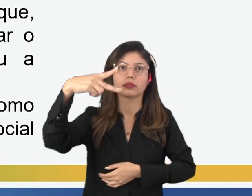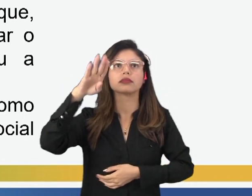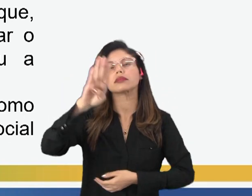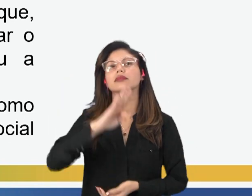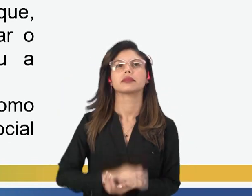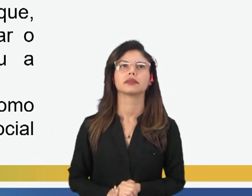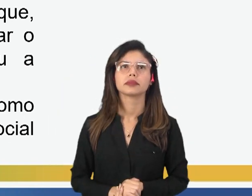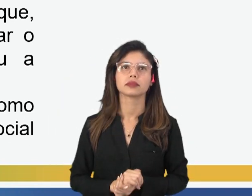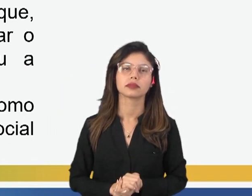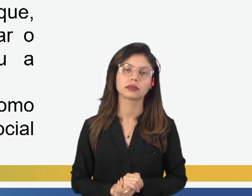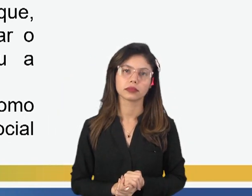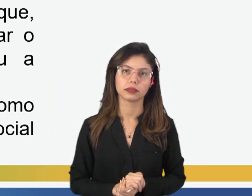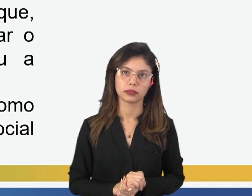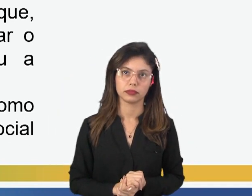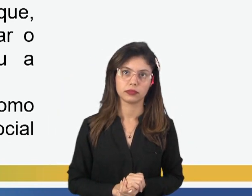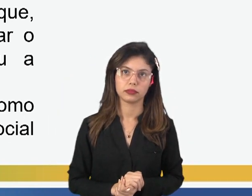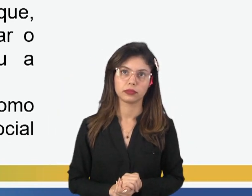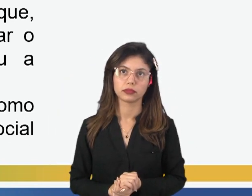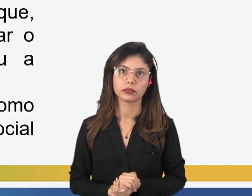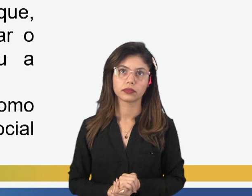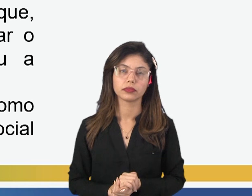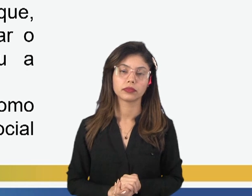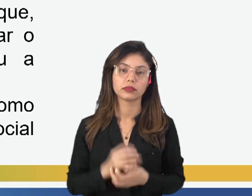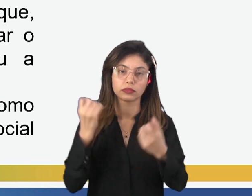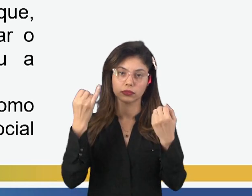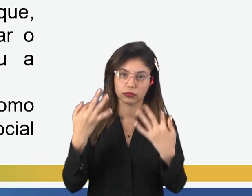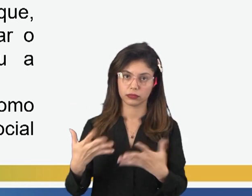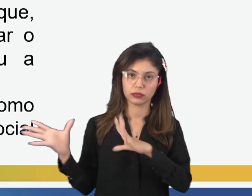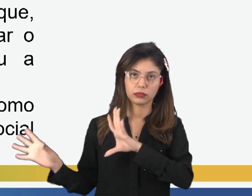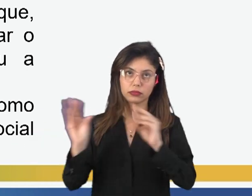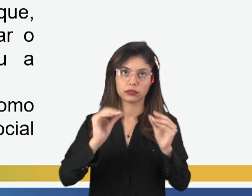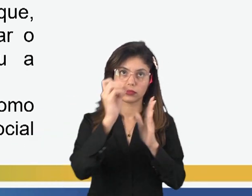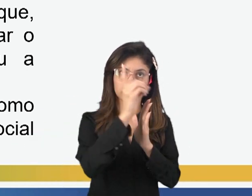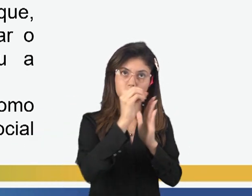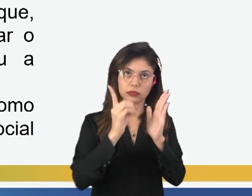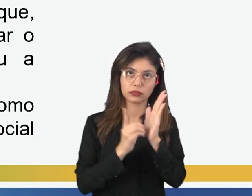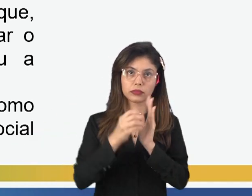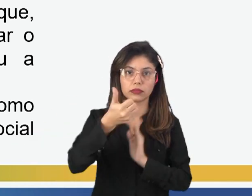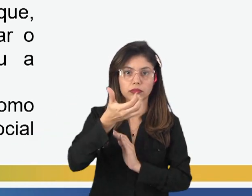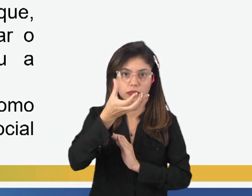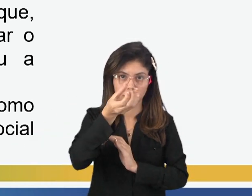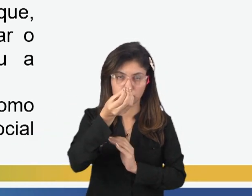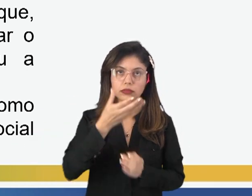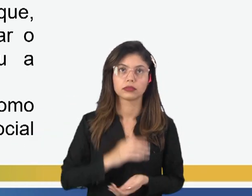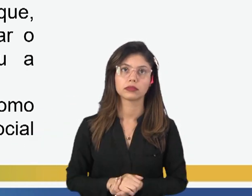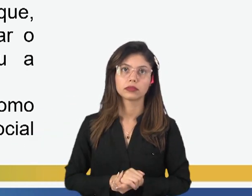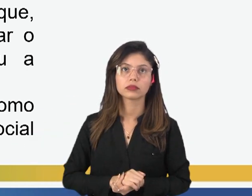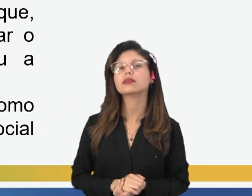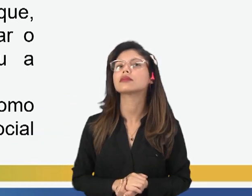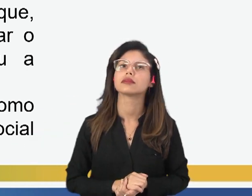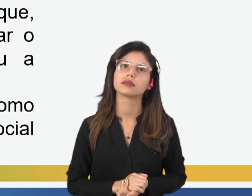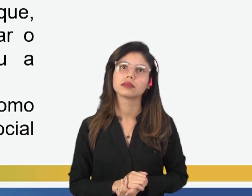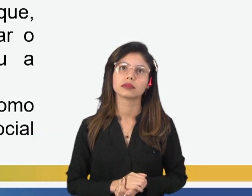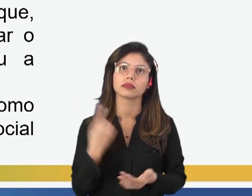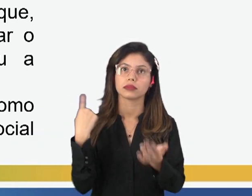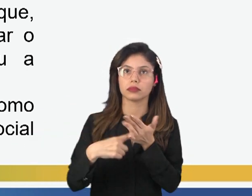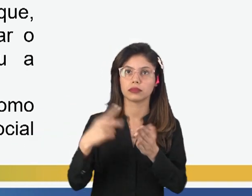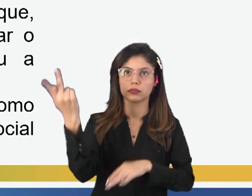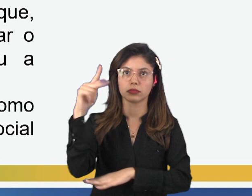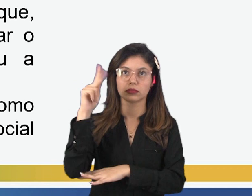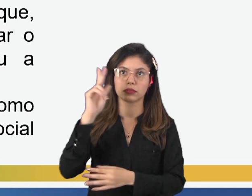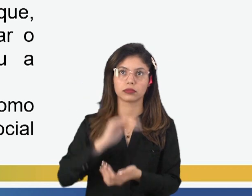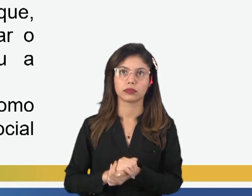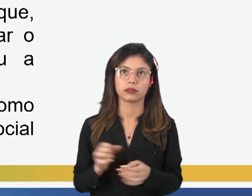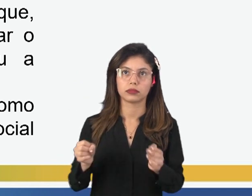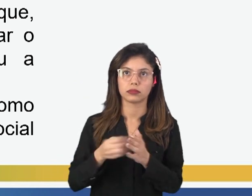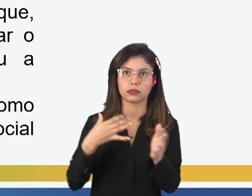dessa sigla. E aí eu digo que ele vem na década de 60, como eu já tinha falado anteriormente, é considerado um período